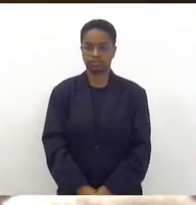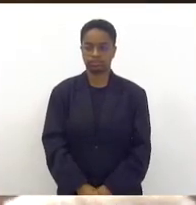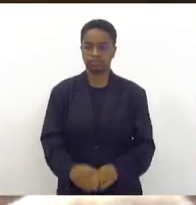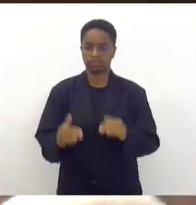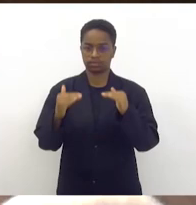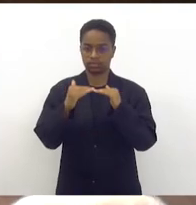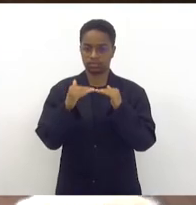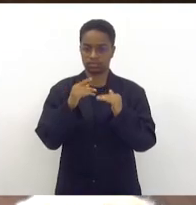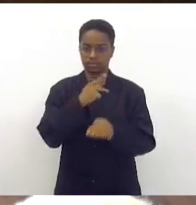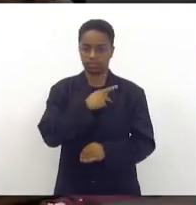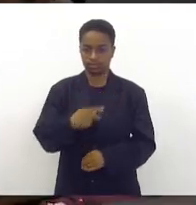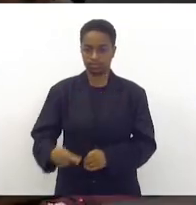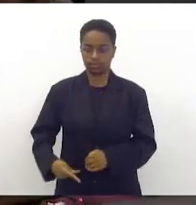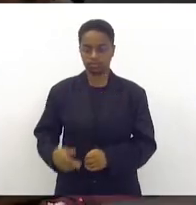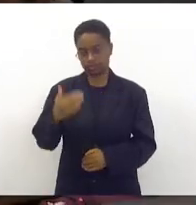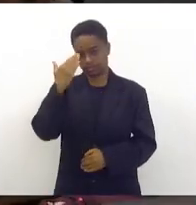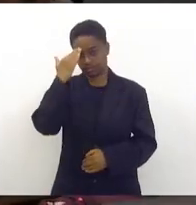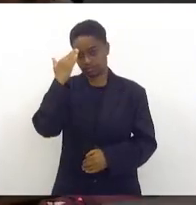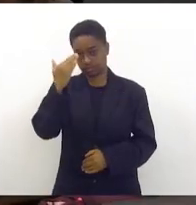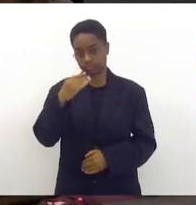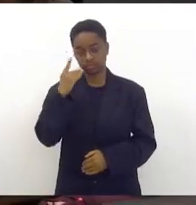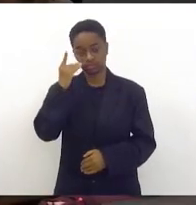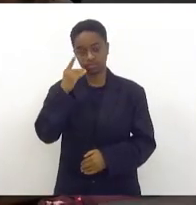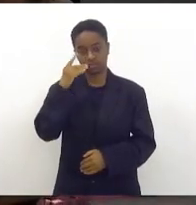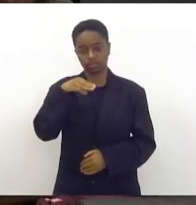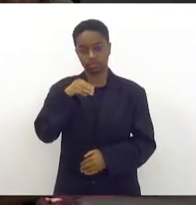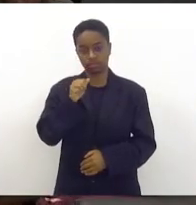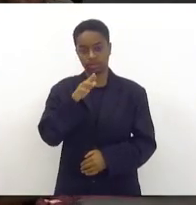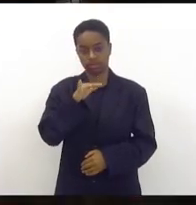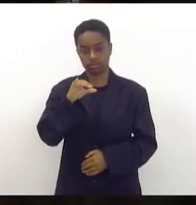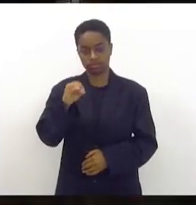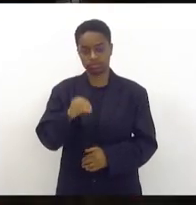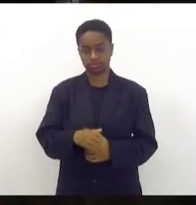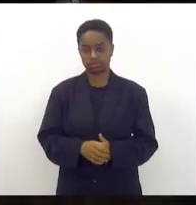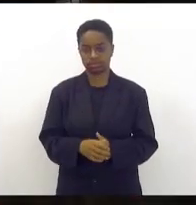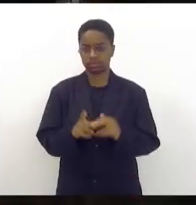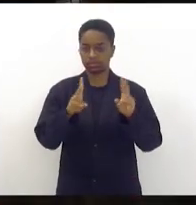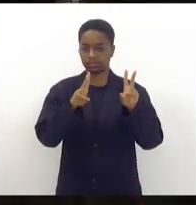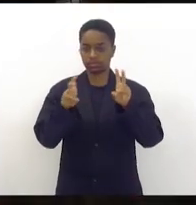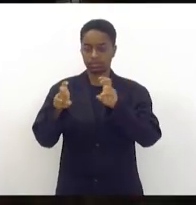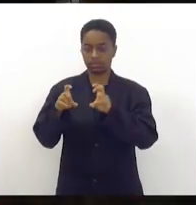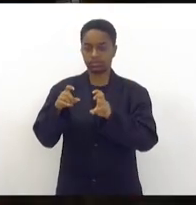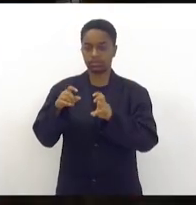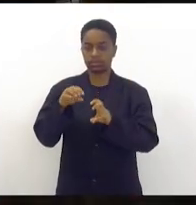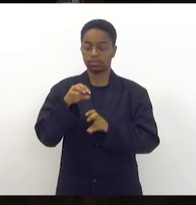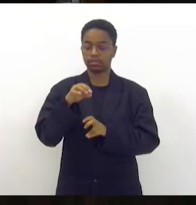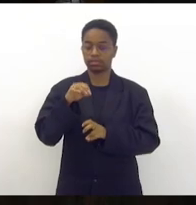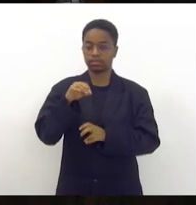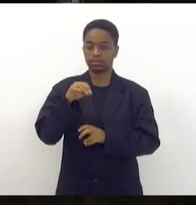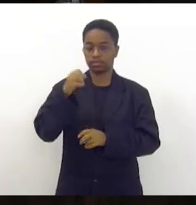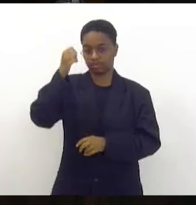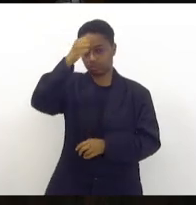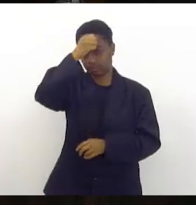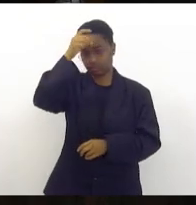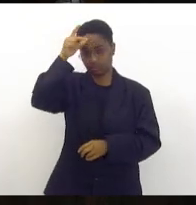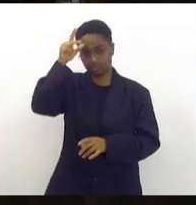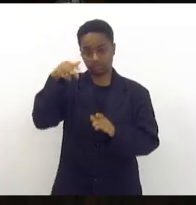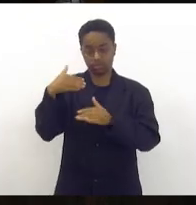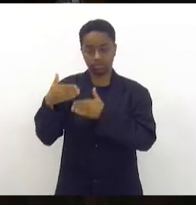Favorável, senhor presidente. Muito obrigado, nosso nobre deputado Márcio Galberto. Assuntos Municipal e Desenvolvimento